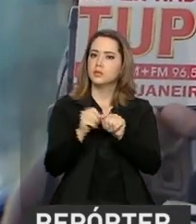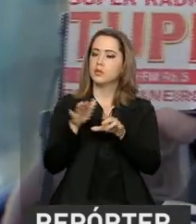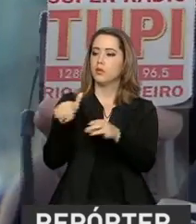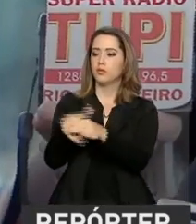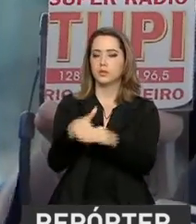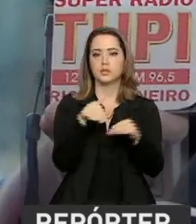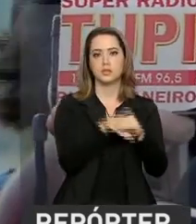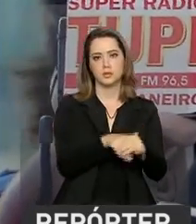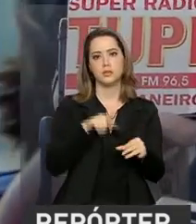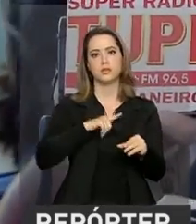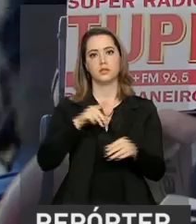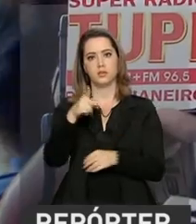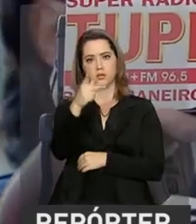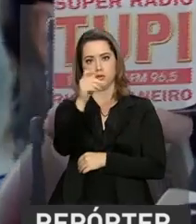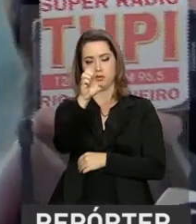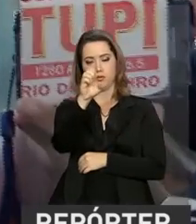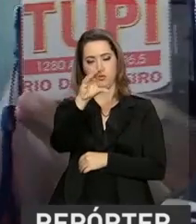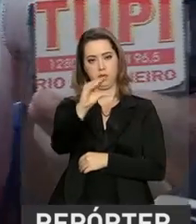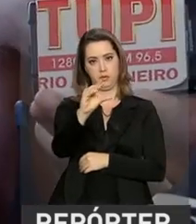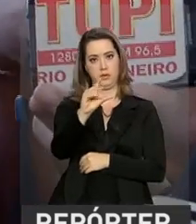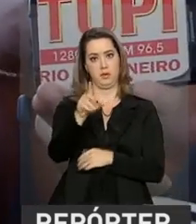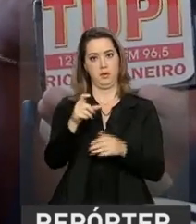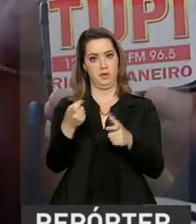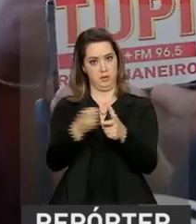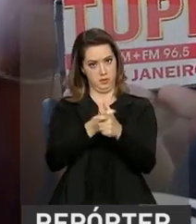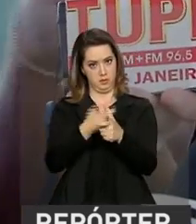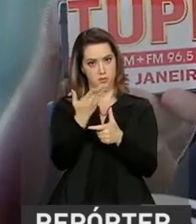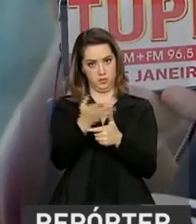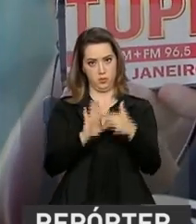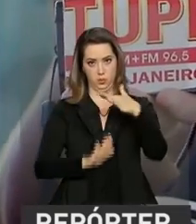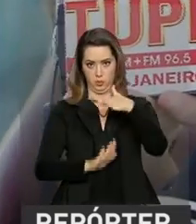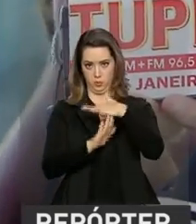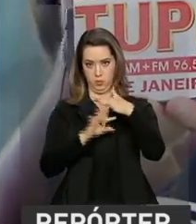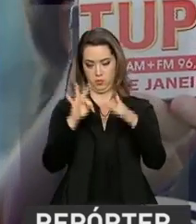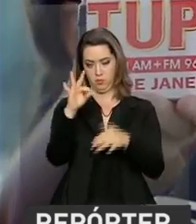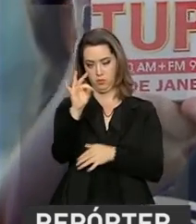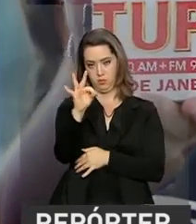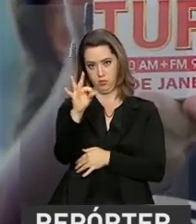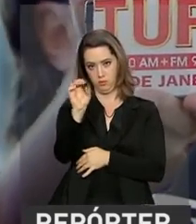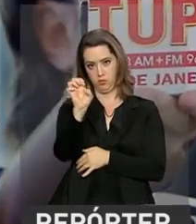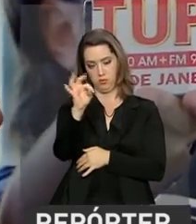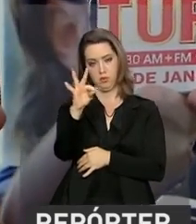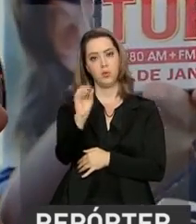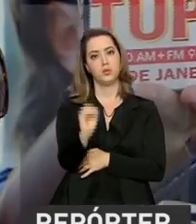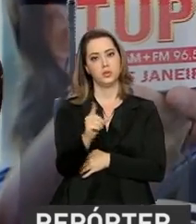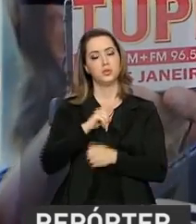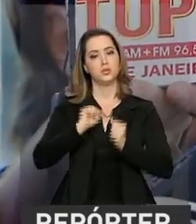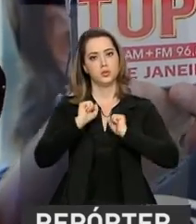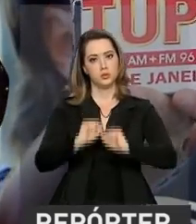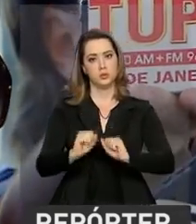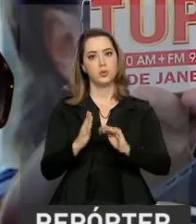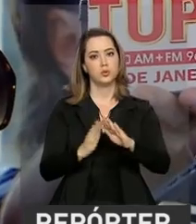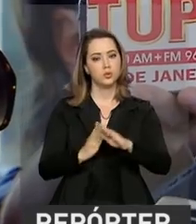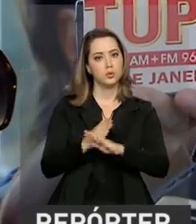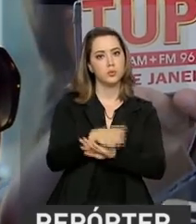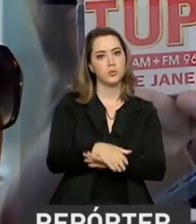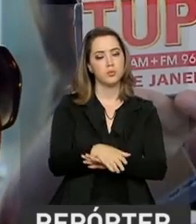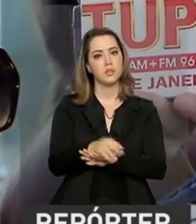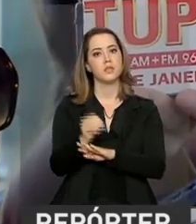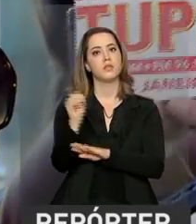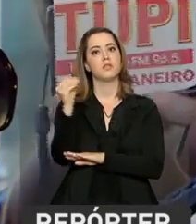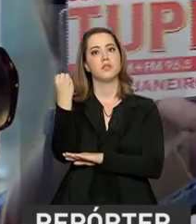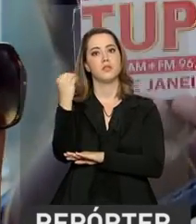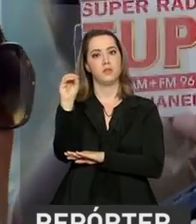ela tem um cronograma que é bastante factível. Nós temos toda a condição de entrar no mês de outubro